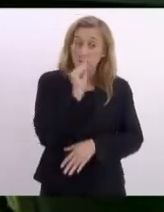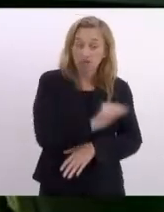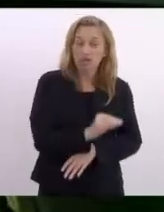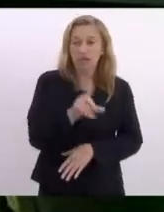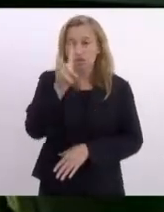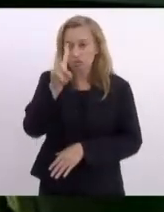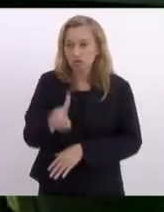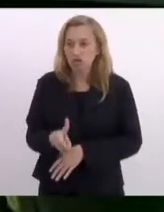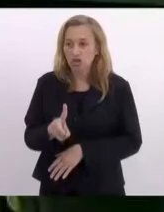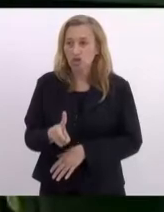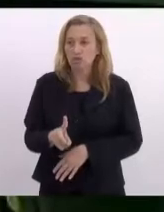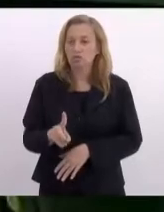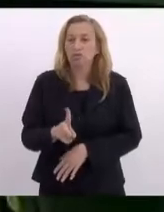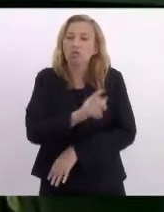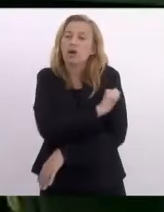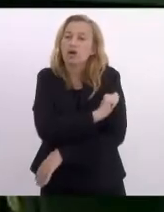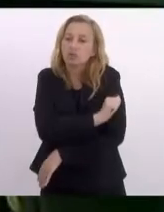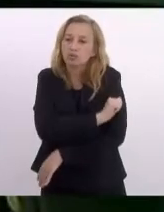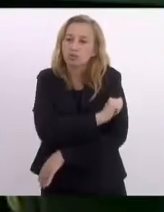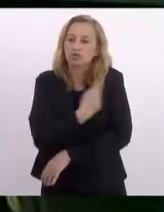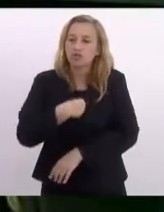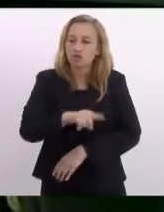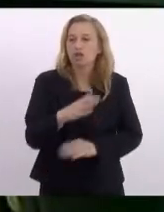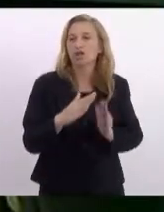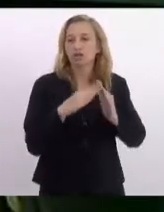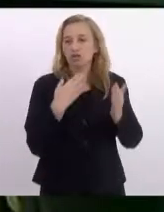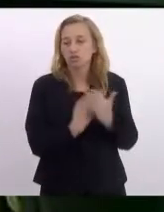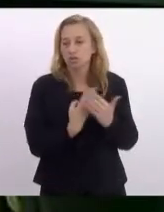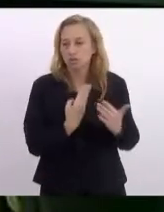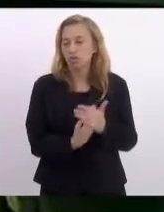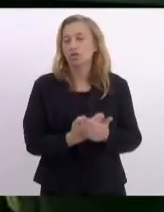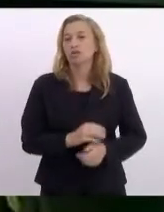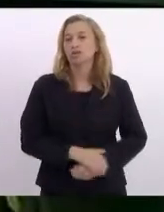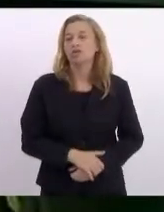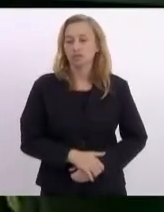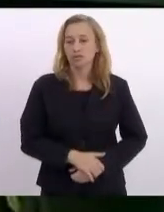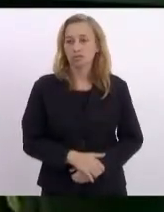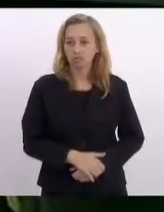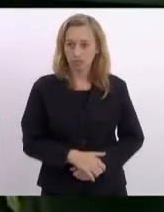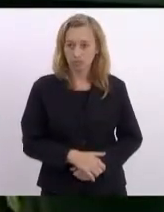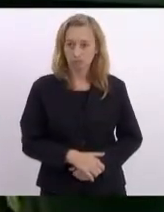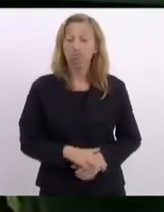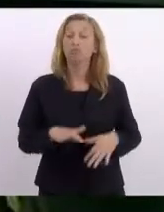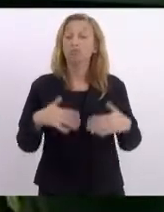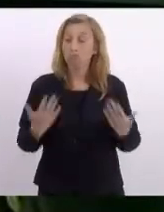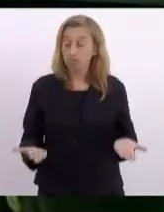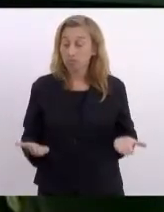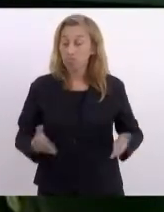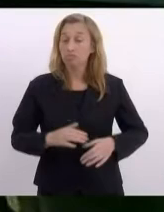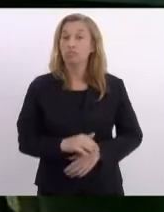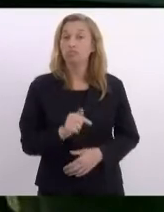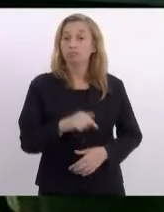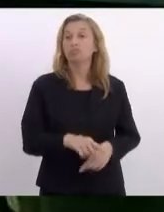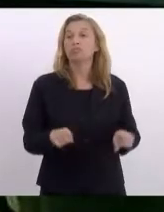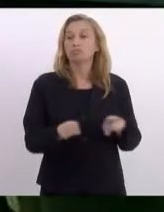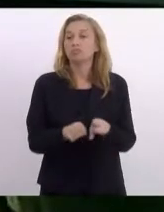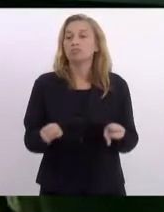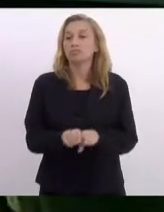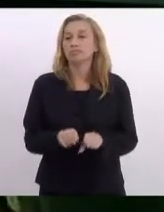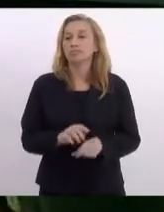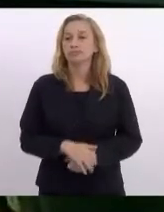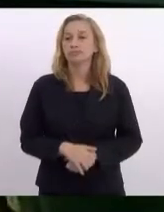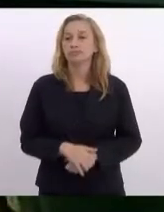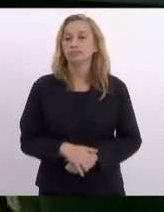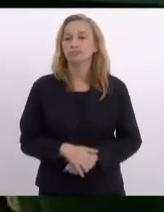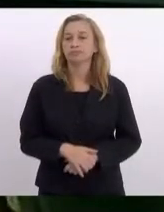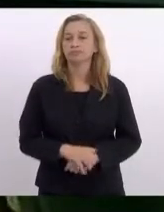descumpre o seu dever de garantir o passe livre. Então, fica aqui também o